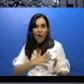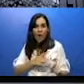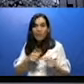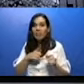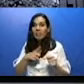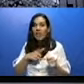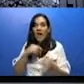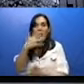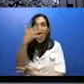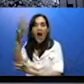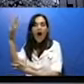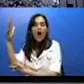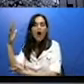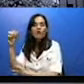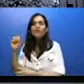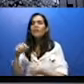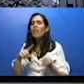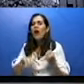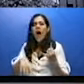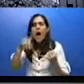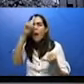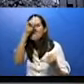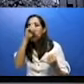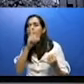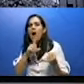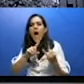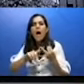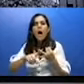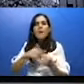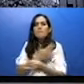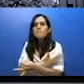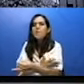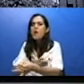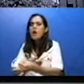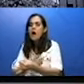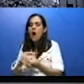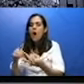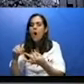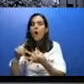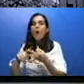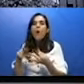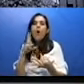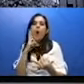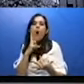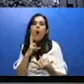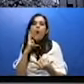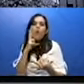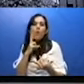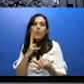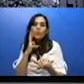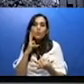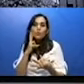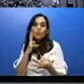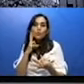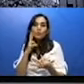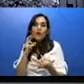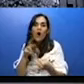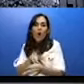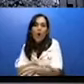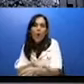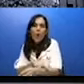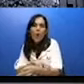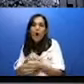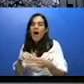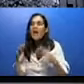e nós vemos tem amarelo tem um branco tem um que é meio rosadinho com o pessoal fala que ele é roxo é